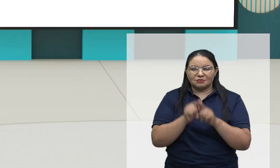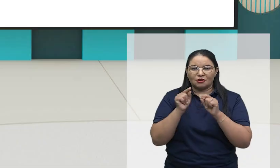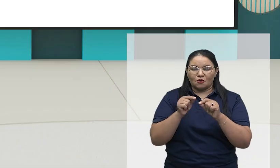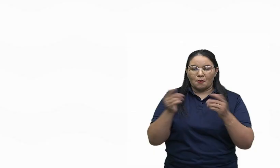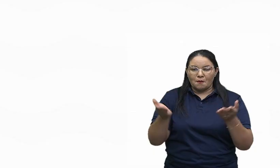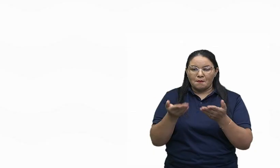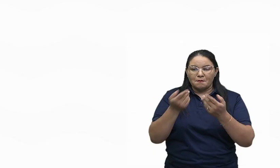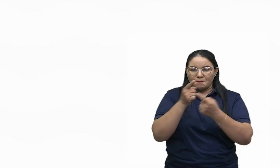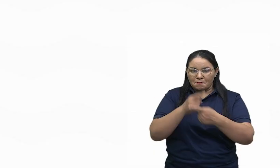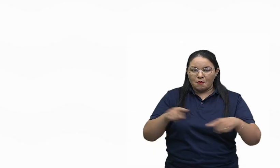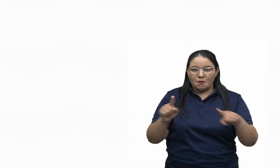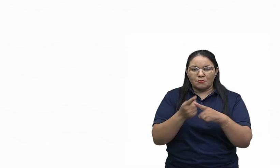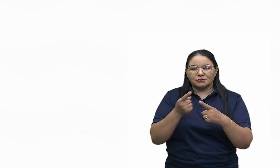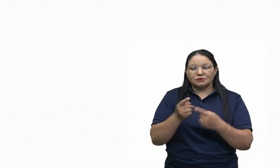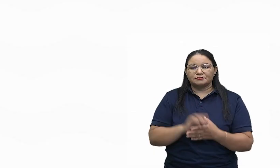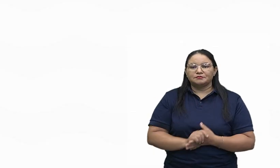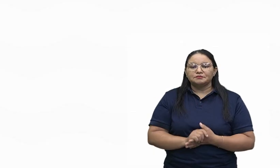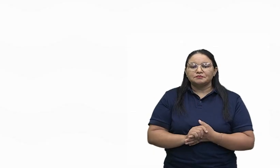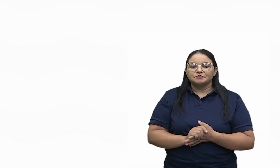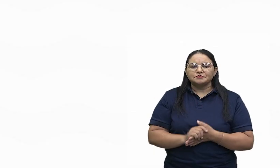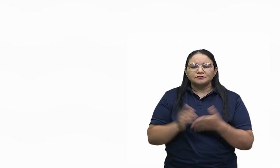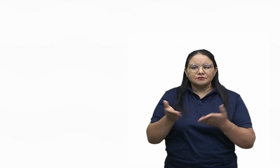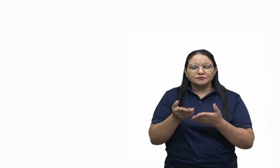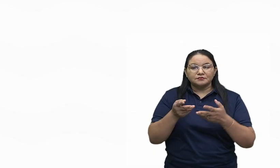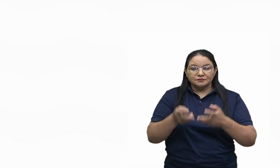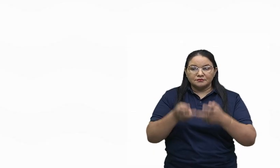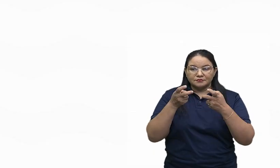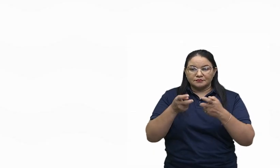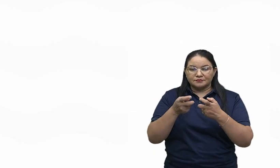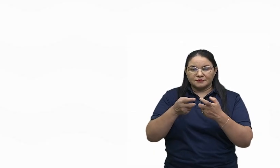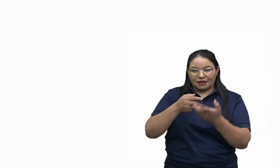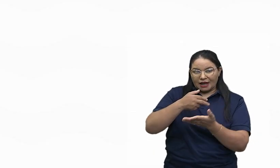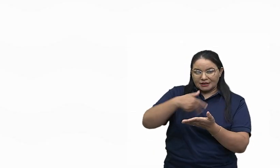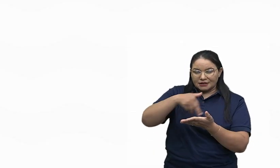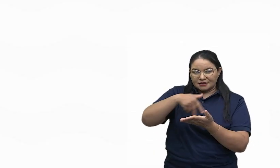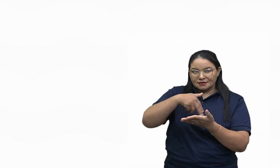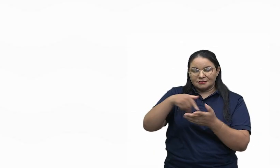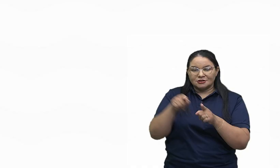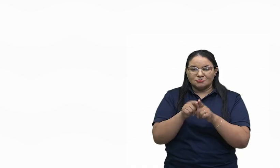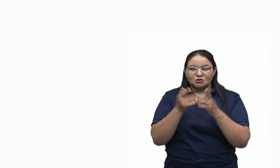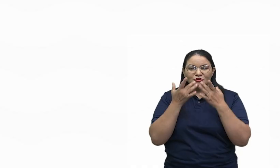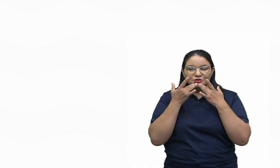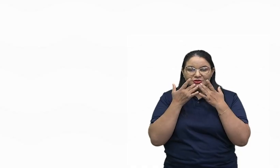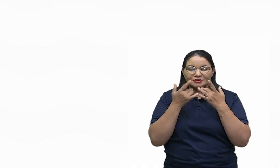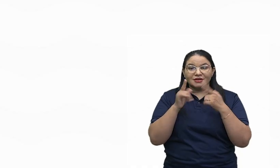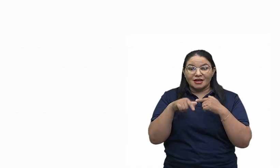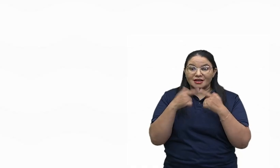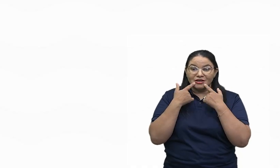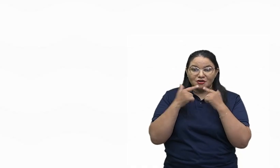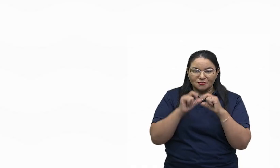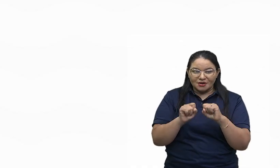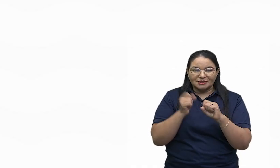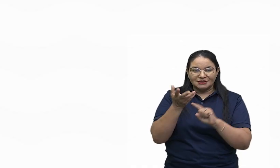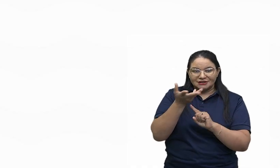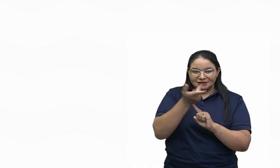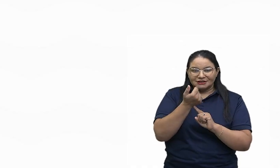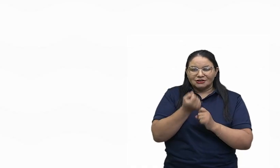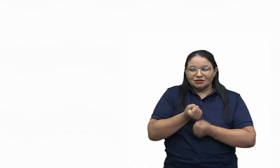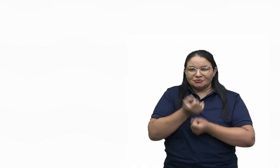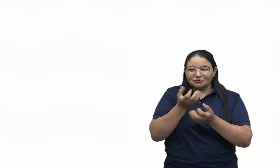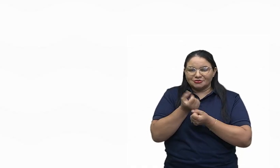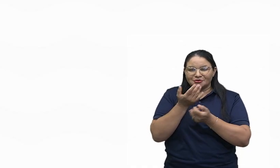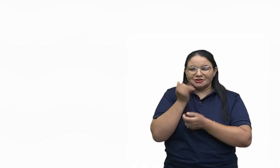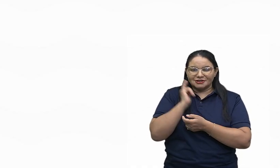música. Aqui a gente vai perceber que a dança e o teatro são linguagens artísticas que expressam emoções e narrativas